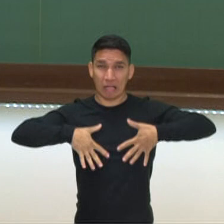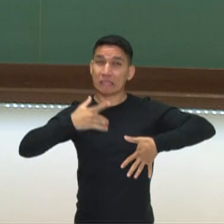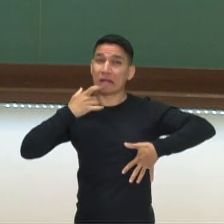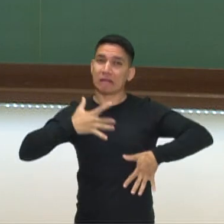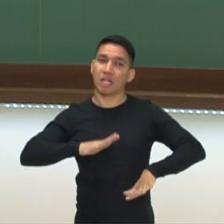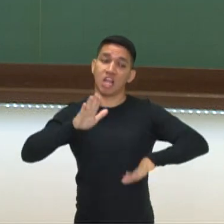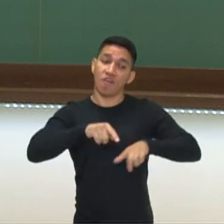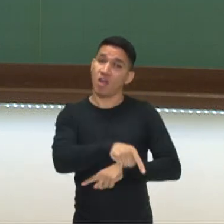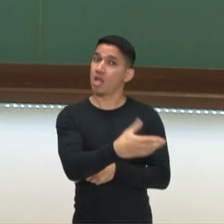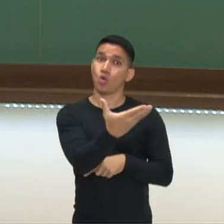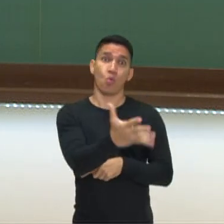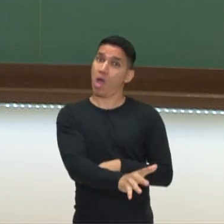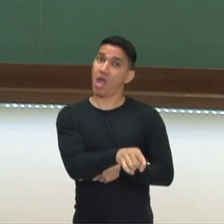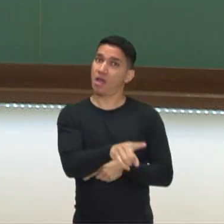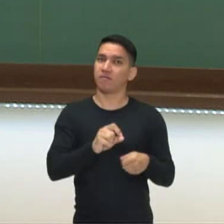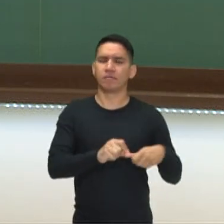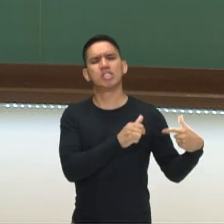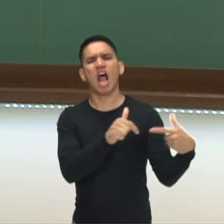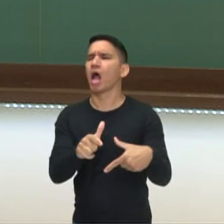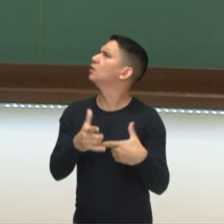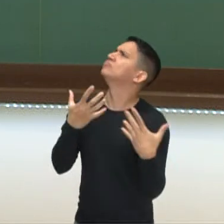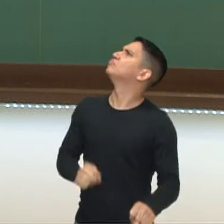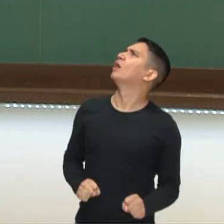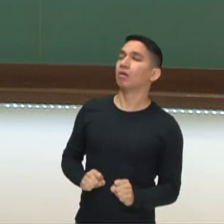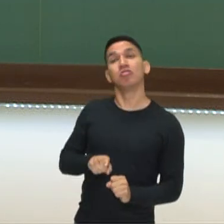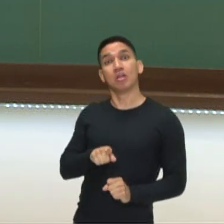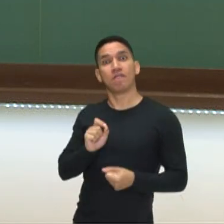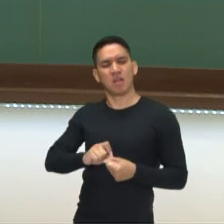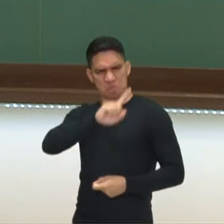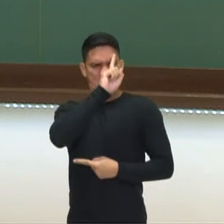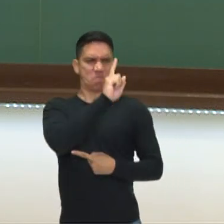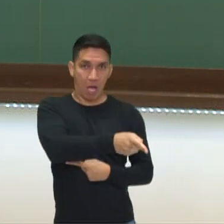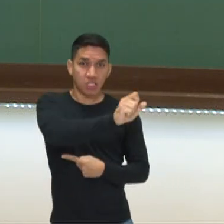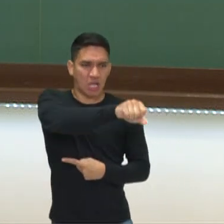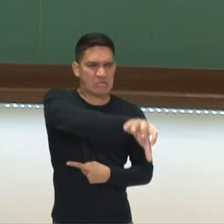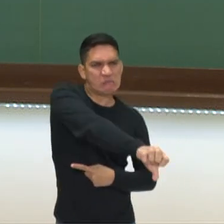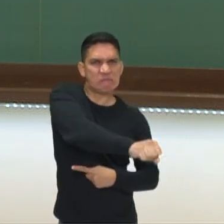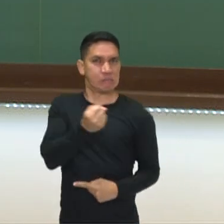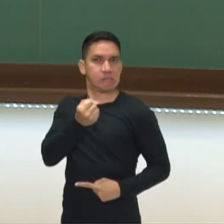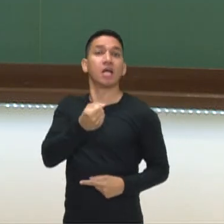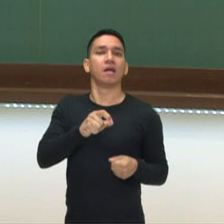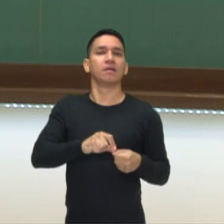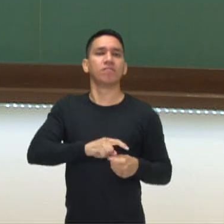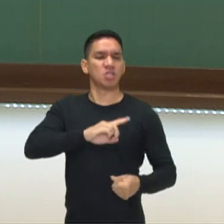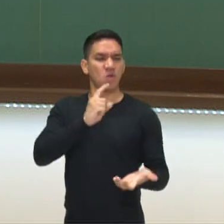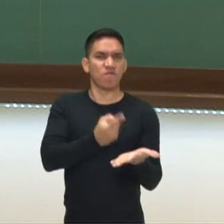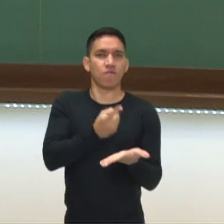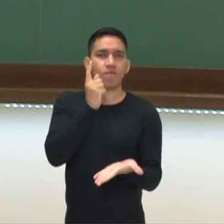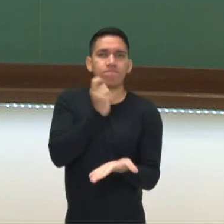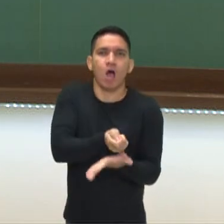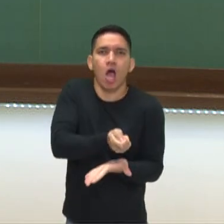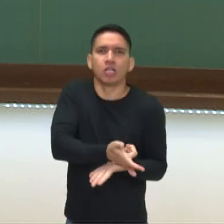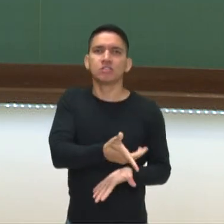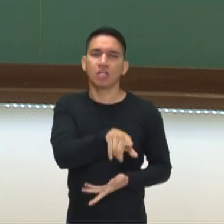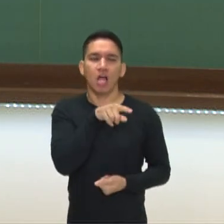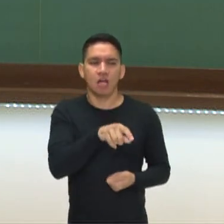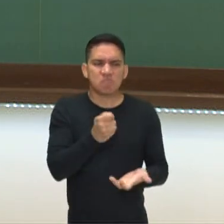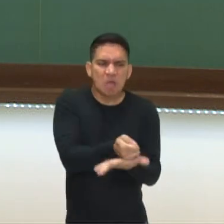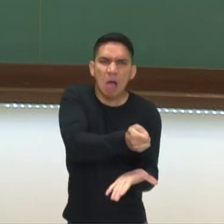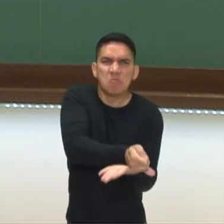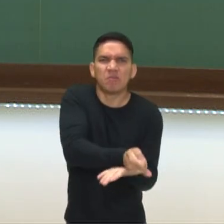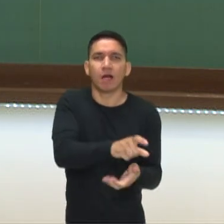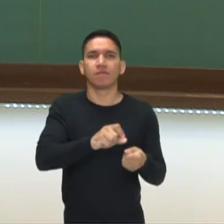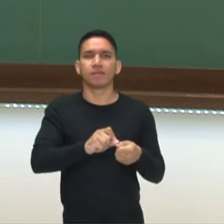não queria fazer esse trabalho e, através da violência, esse colono vai, né, forçar esse trabalho em cima